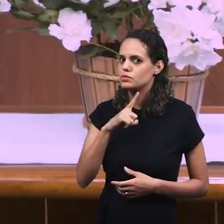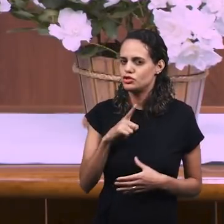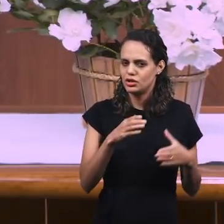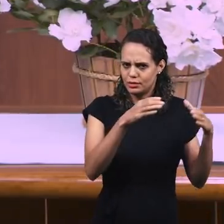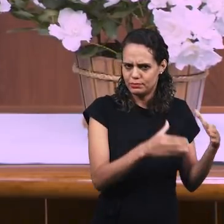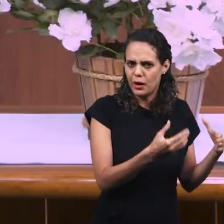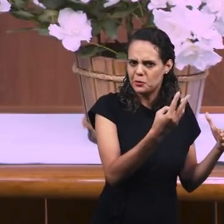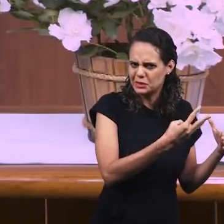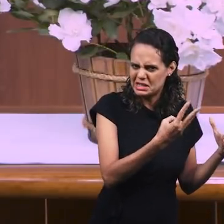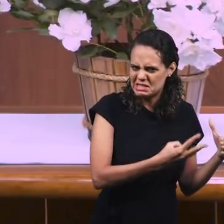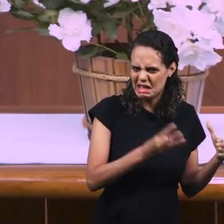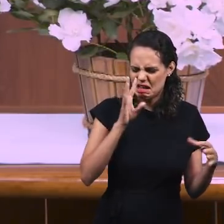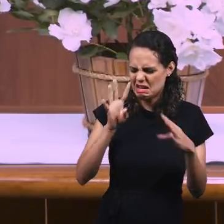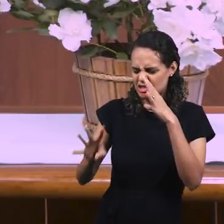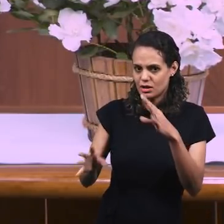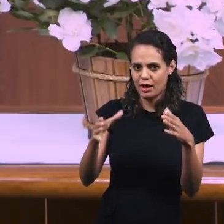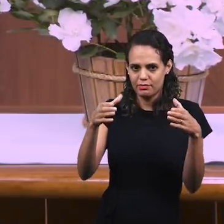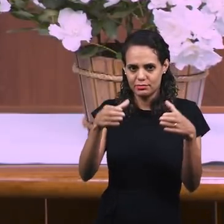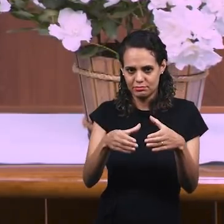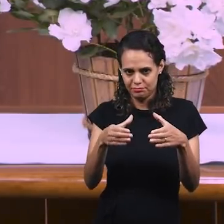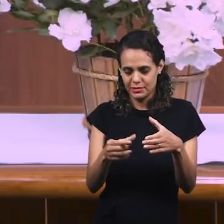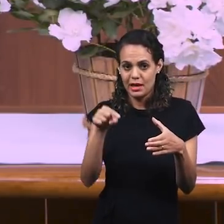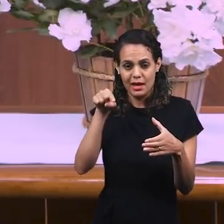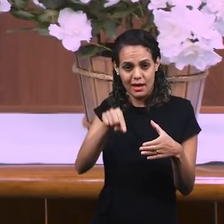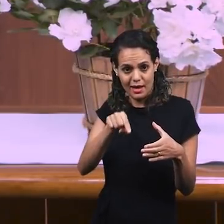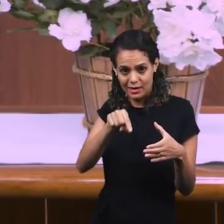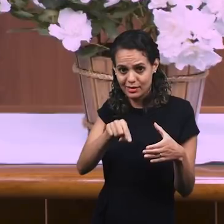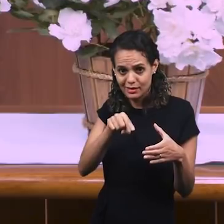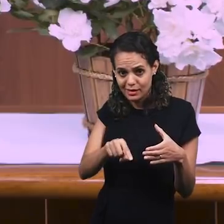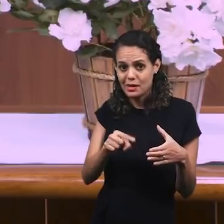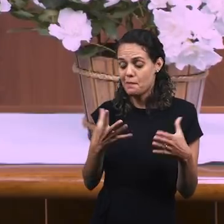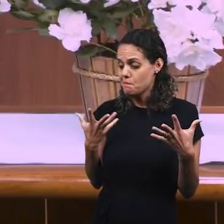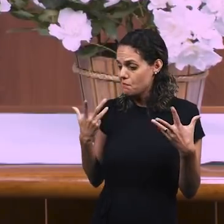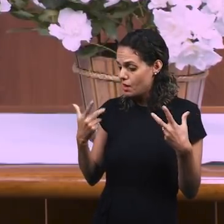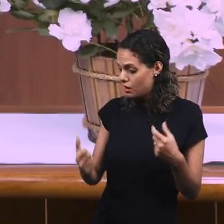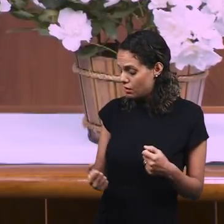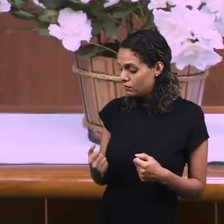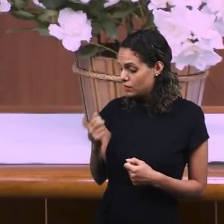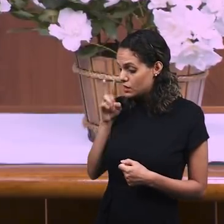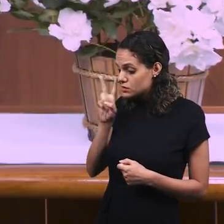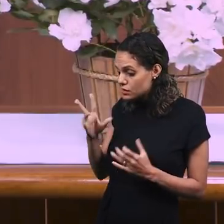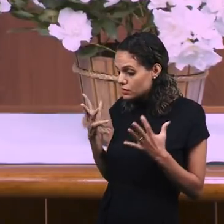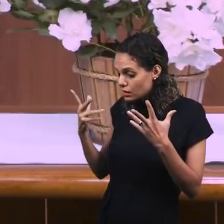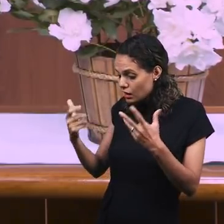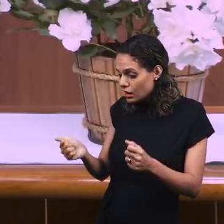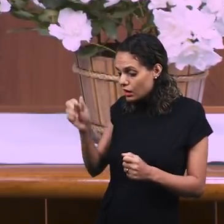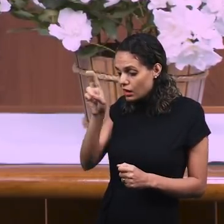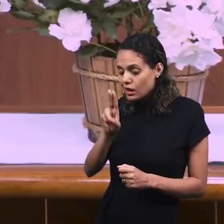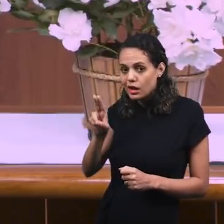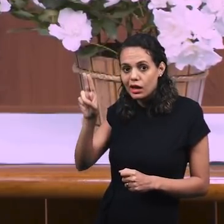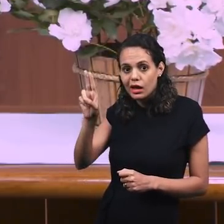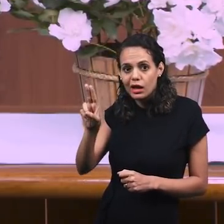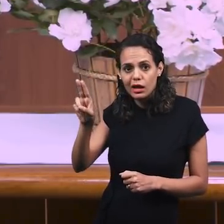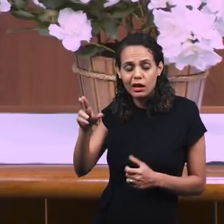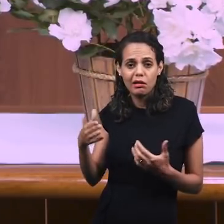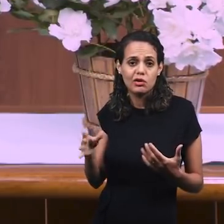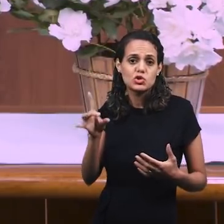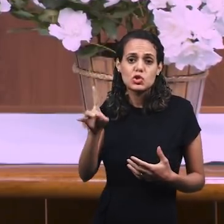estavam sendo usados, cheios do Espírito, os que estavam maravilhados vendo sendo usados, ou seja, eles